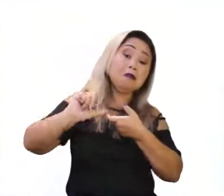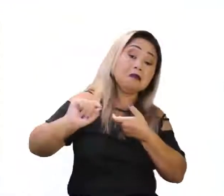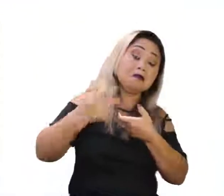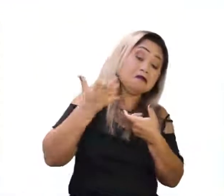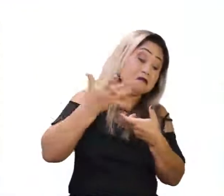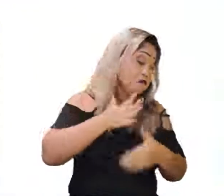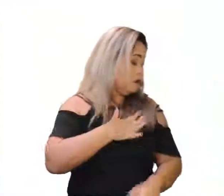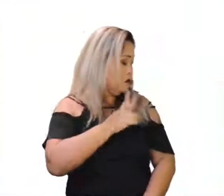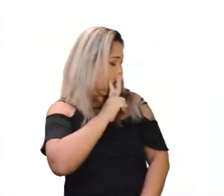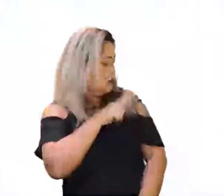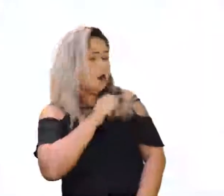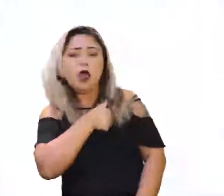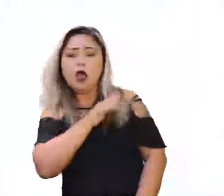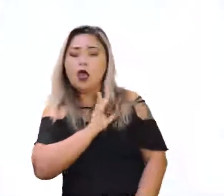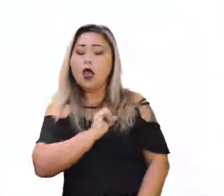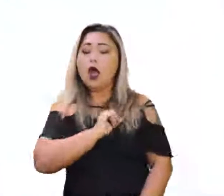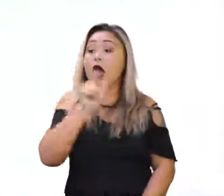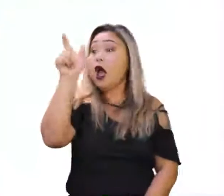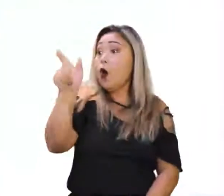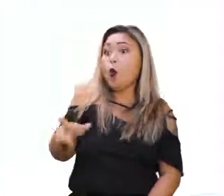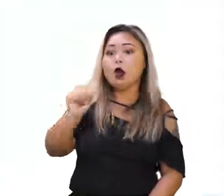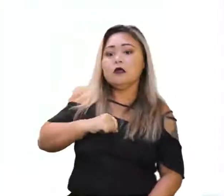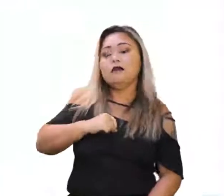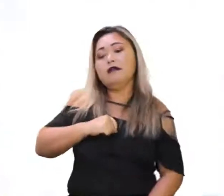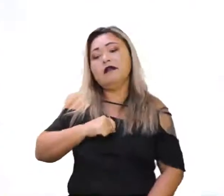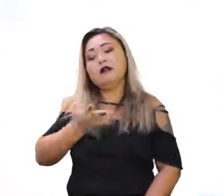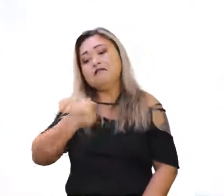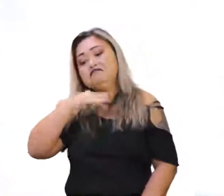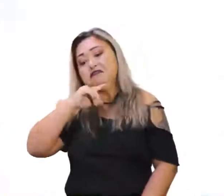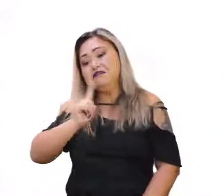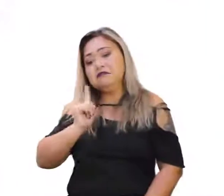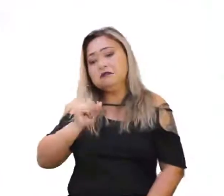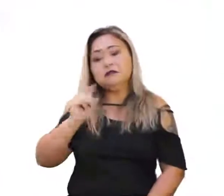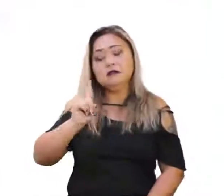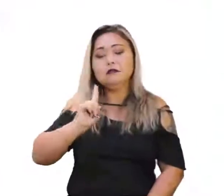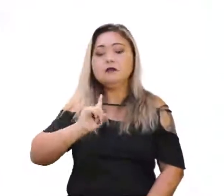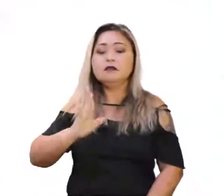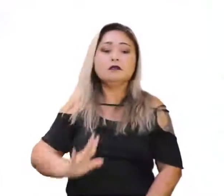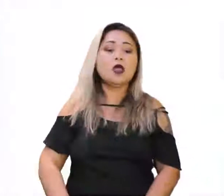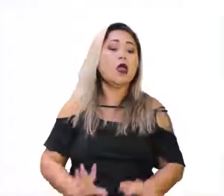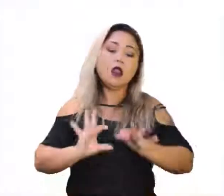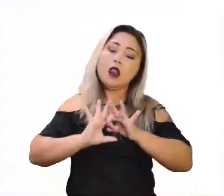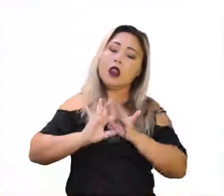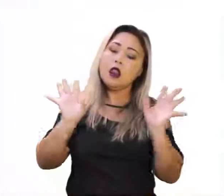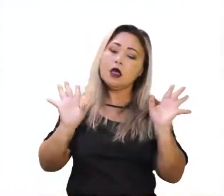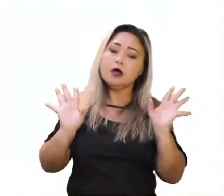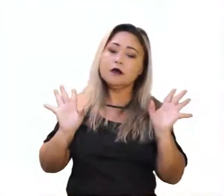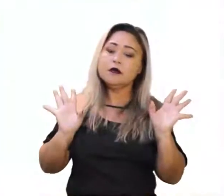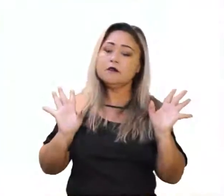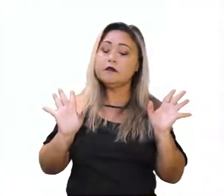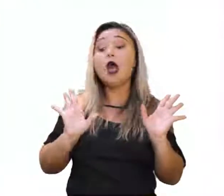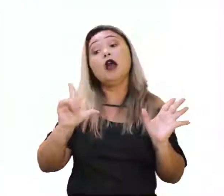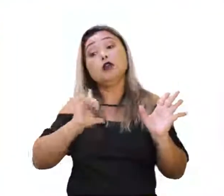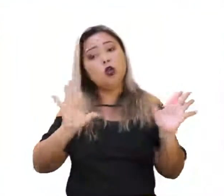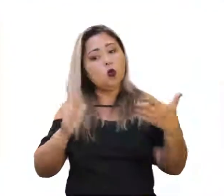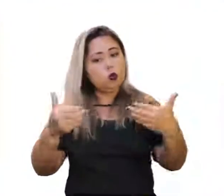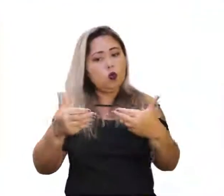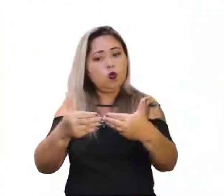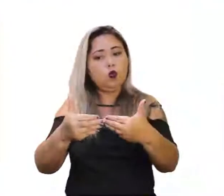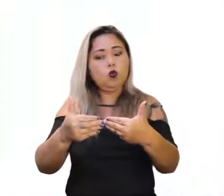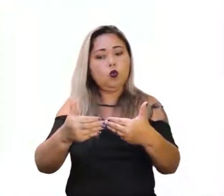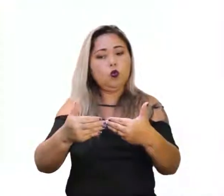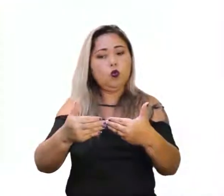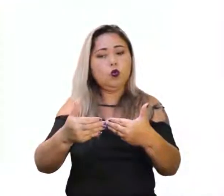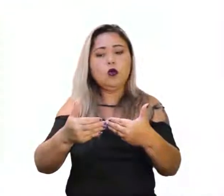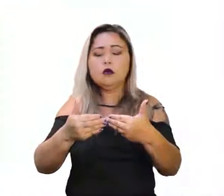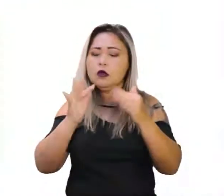se não gostar, os atores não vão ficar chateados por isso, tá? Então, é livre. Como no teatro fechado, o povo não pode falar. É